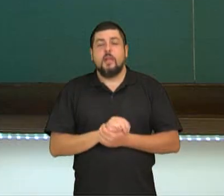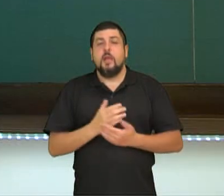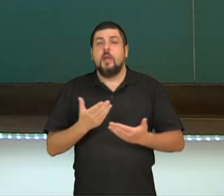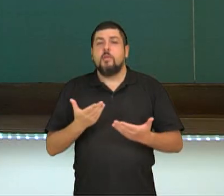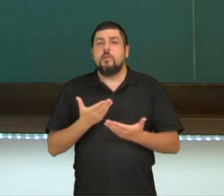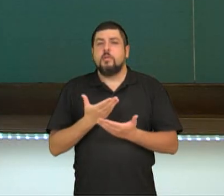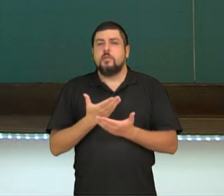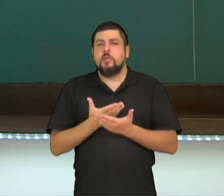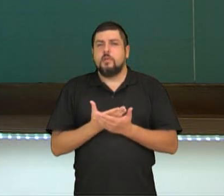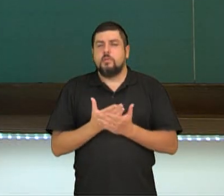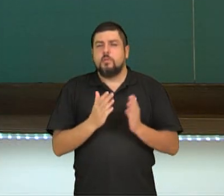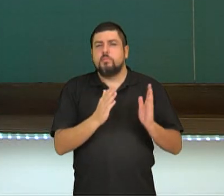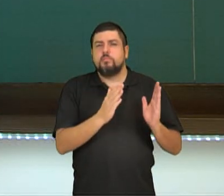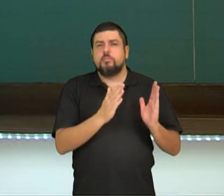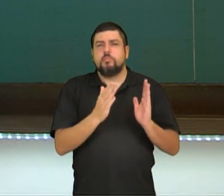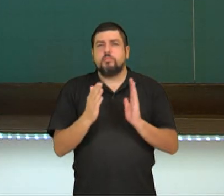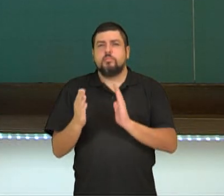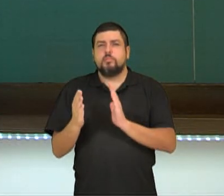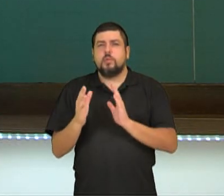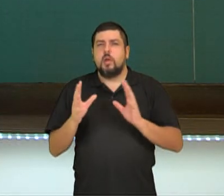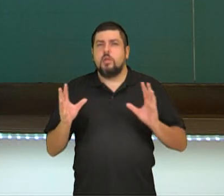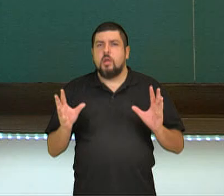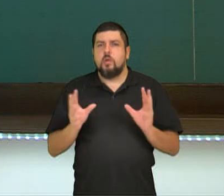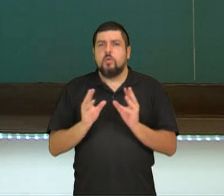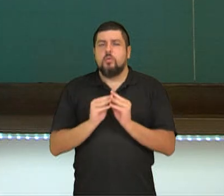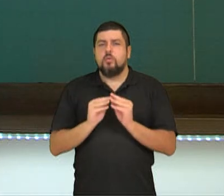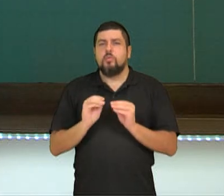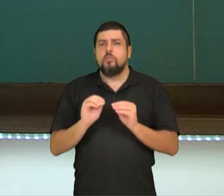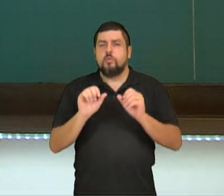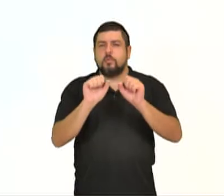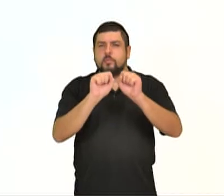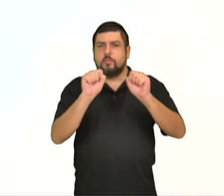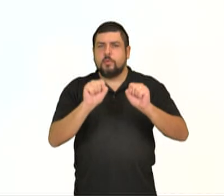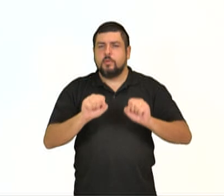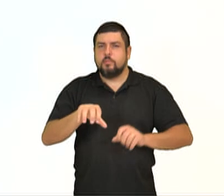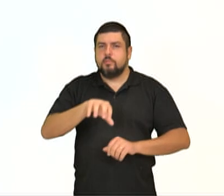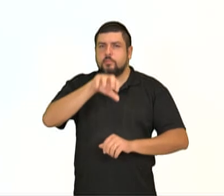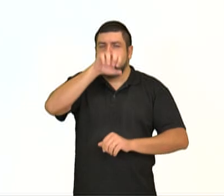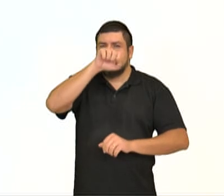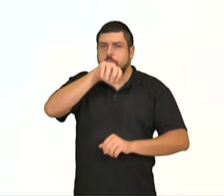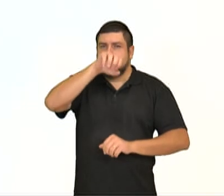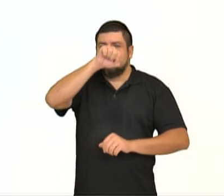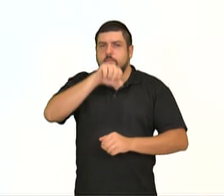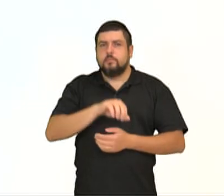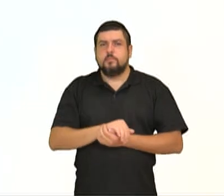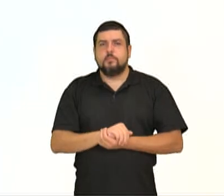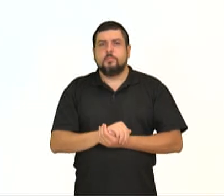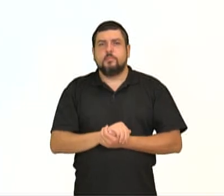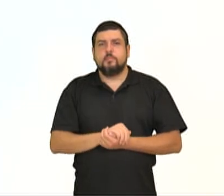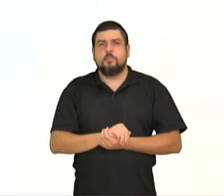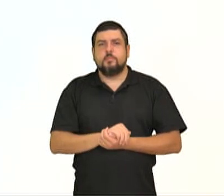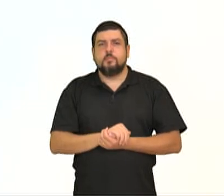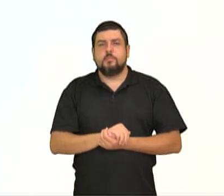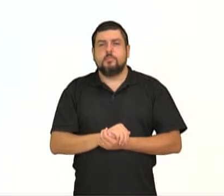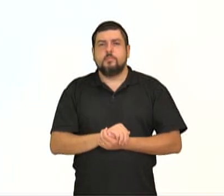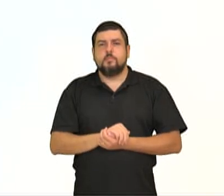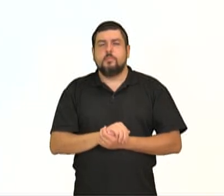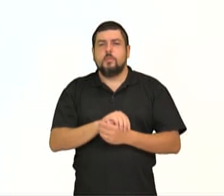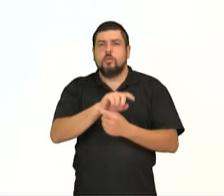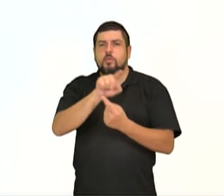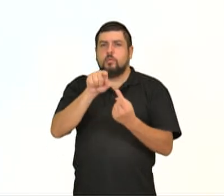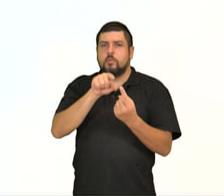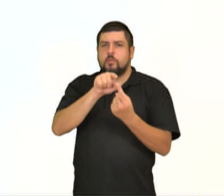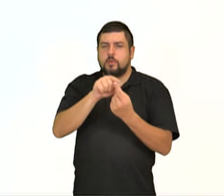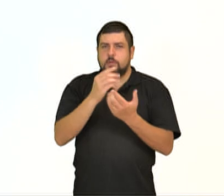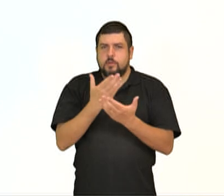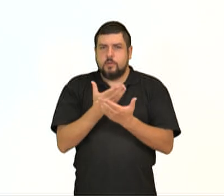uma retomada sobre o sistema respiratório. Os objetivos desta aula, então,